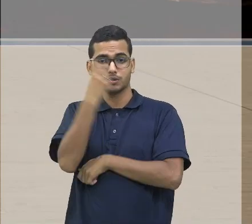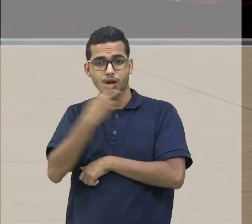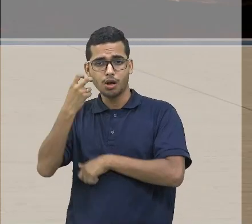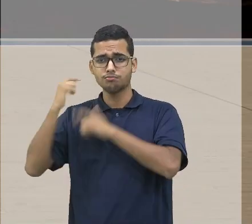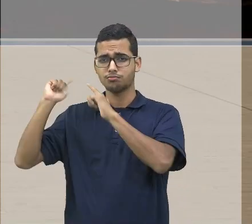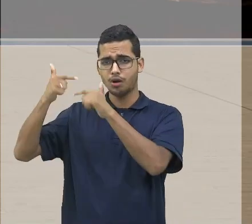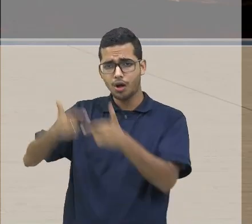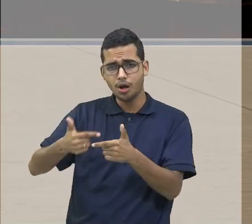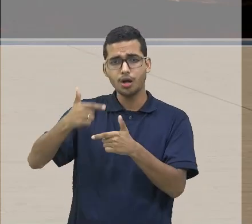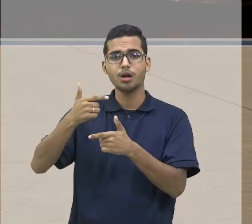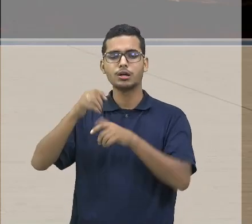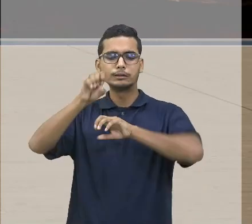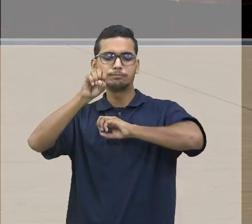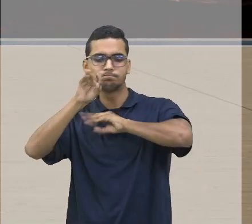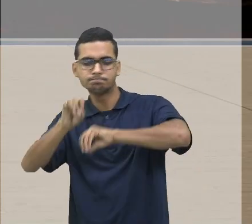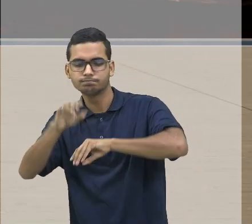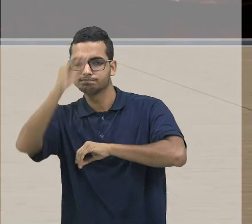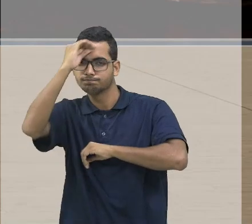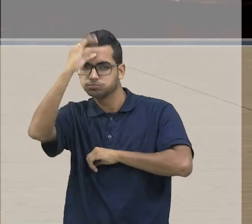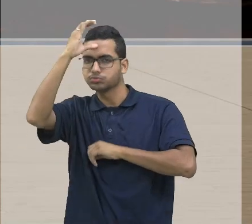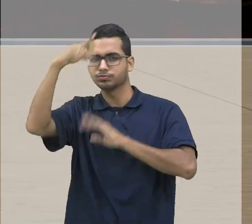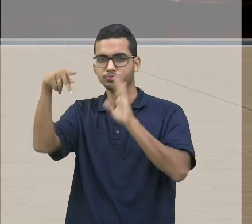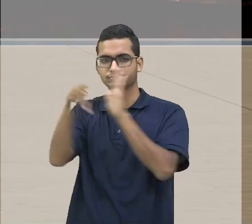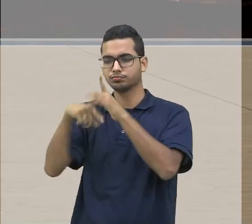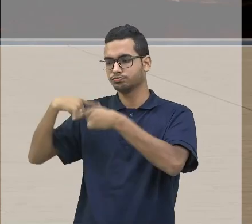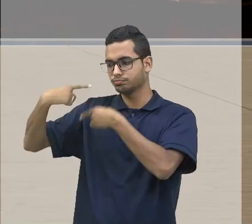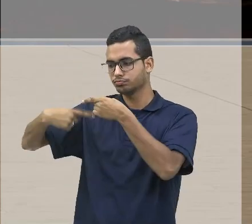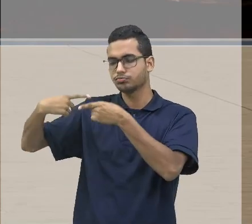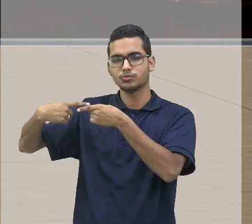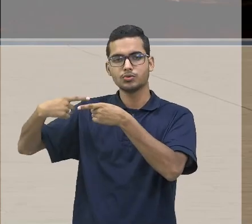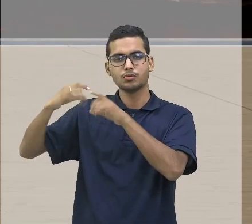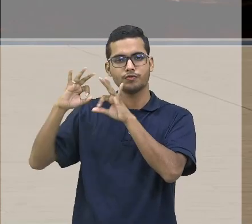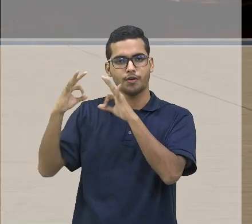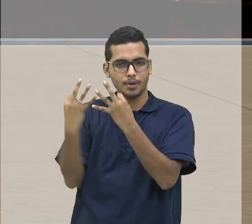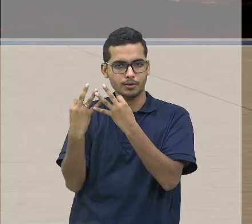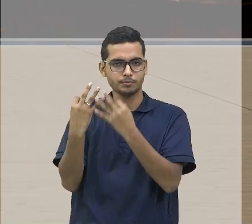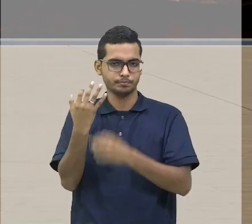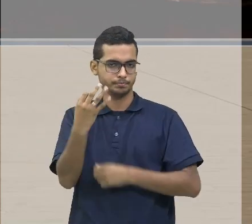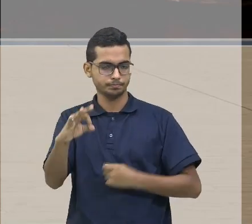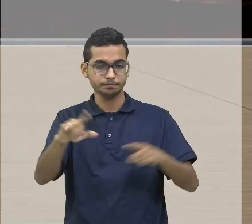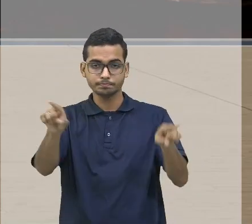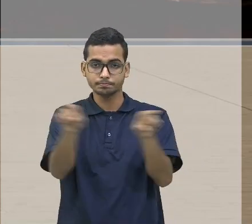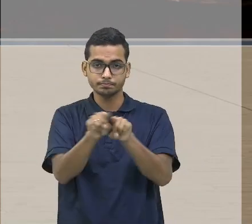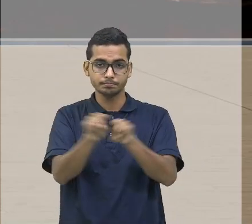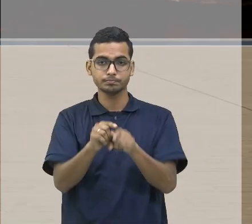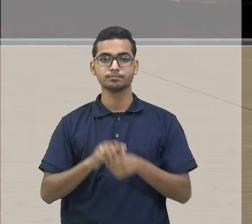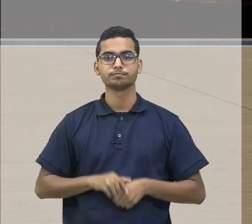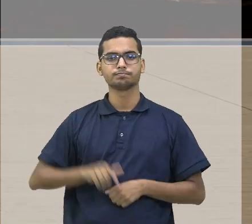como forma de transmissão de conhecimento. O que mais nós vamos ter nesse momento? A questão